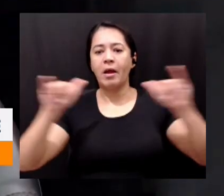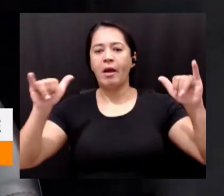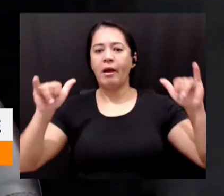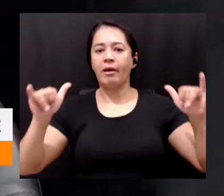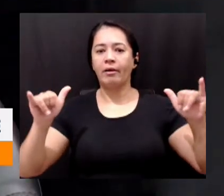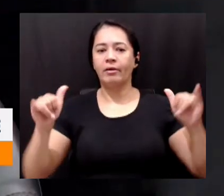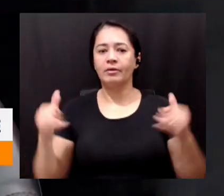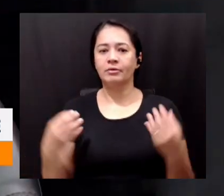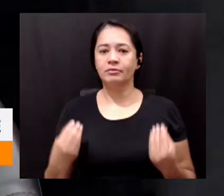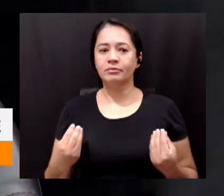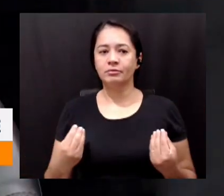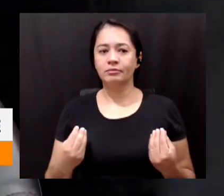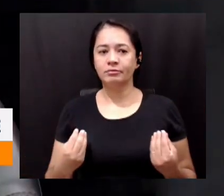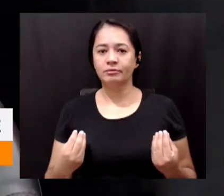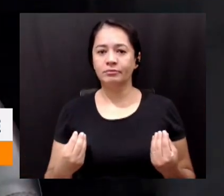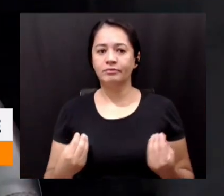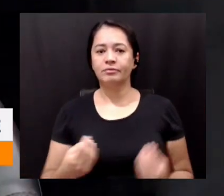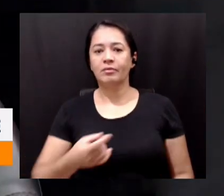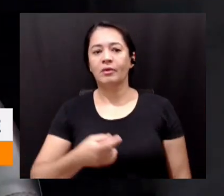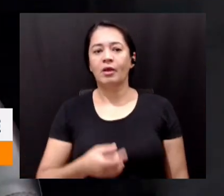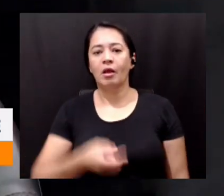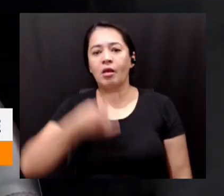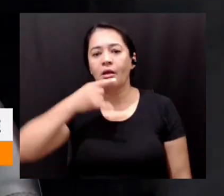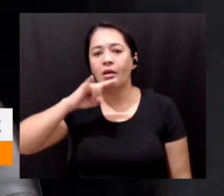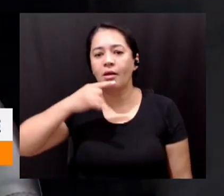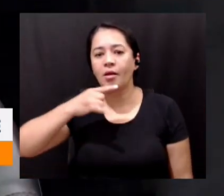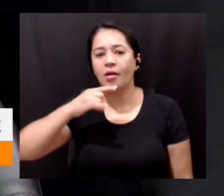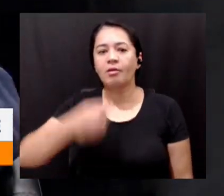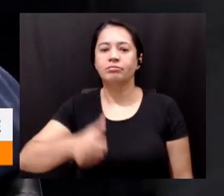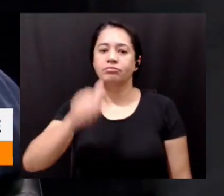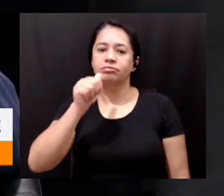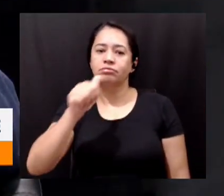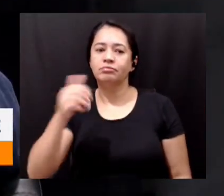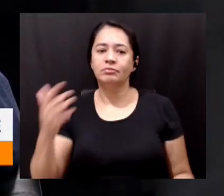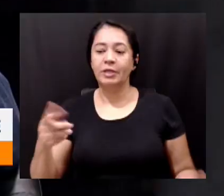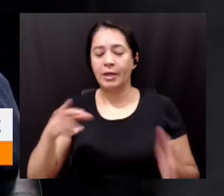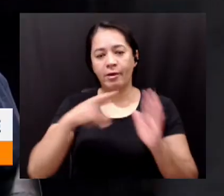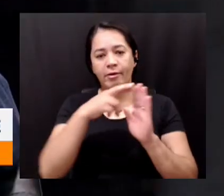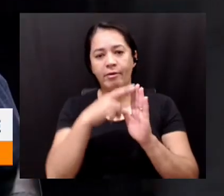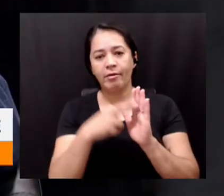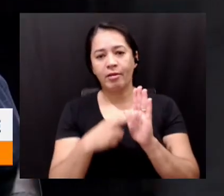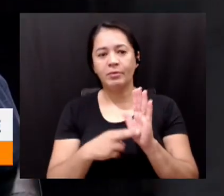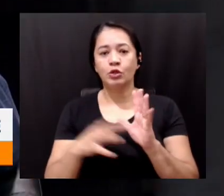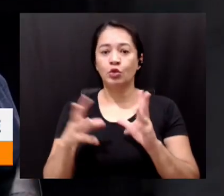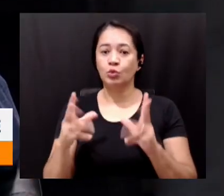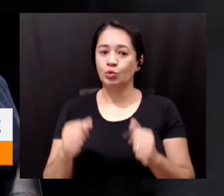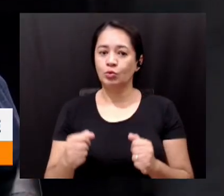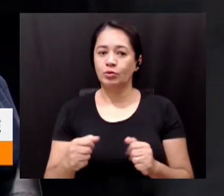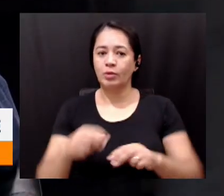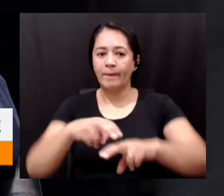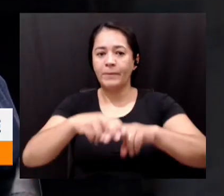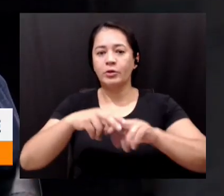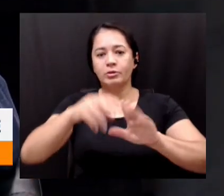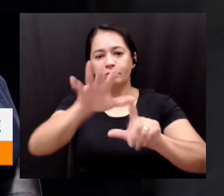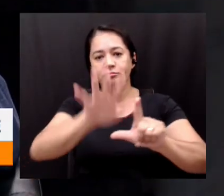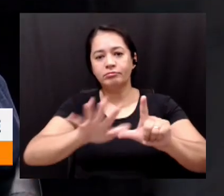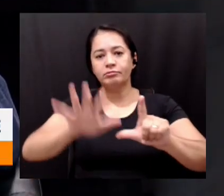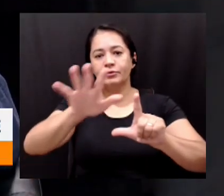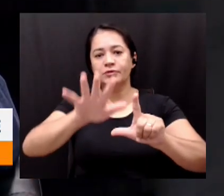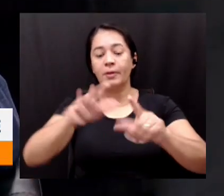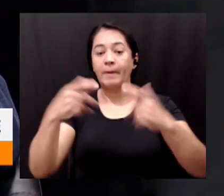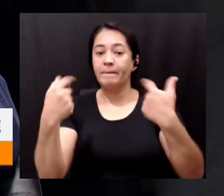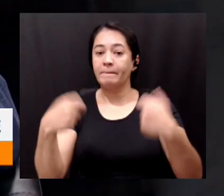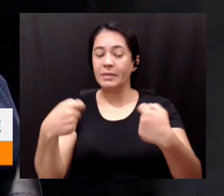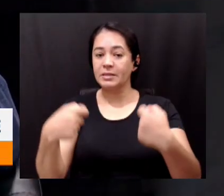as bebidas alcoólicas, Sim. enfim, ele que regulamentou. E essas plataformas vão ter que seguir esse anexo X